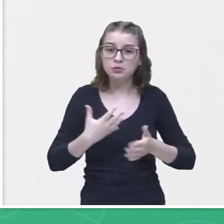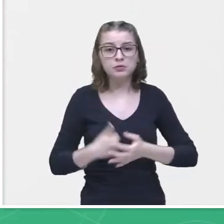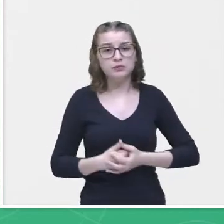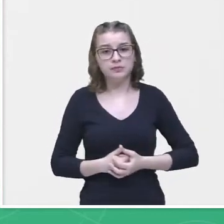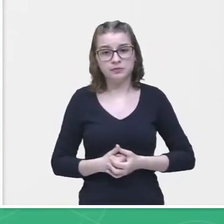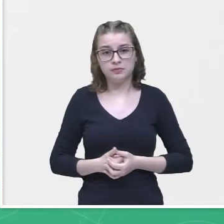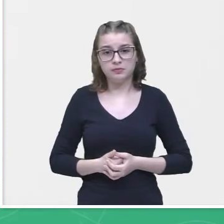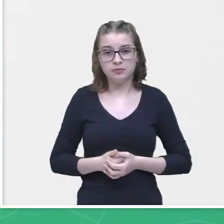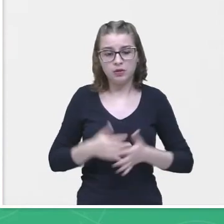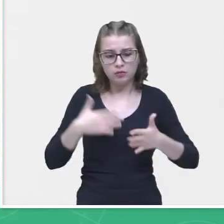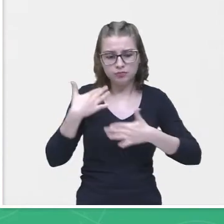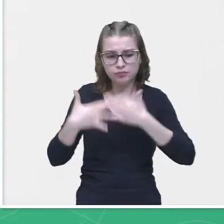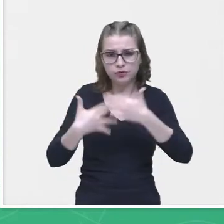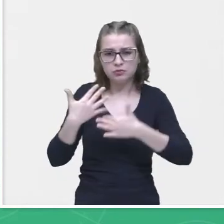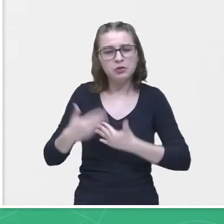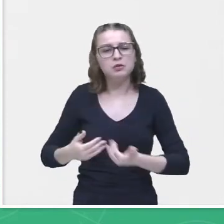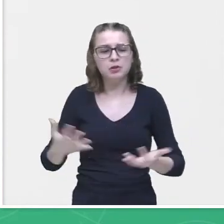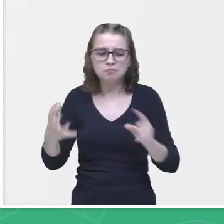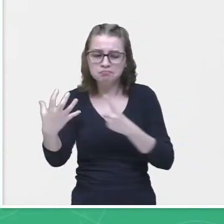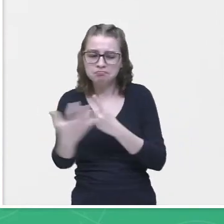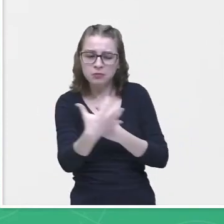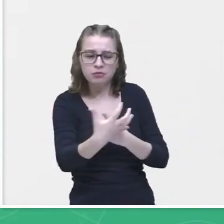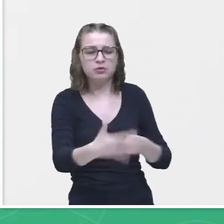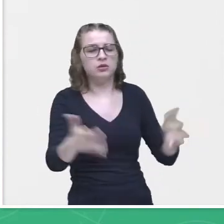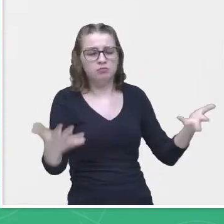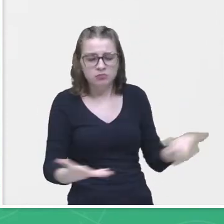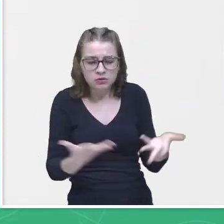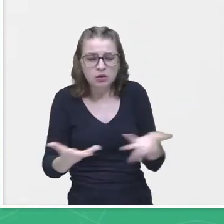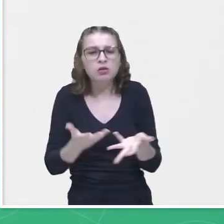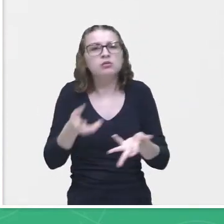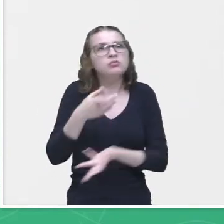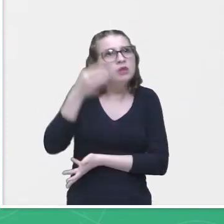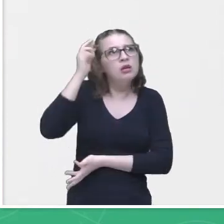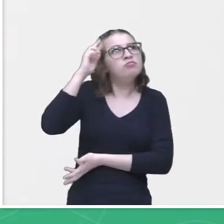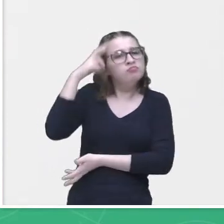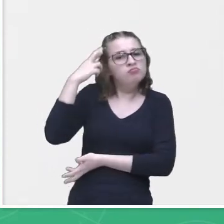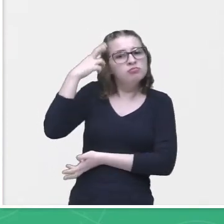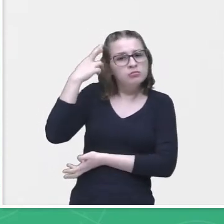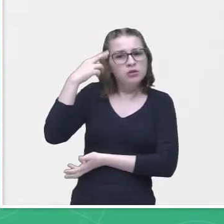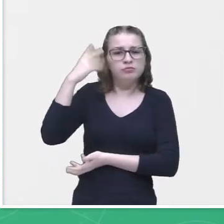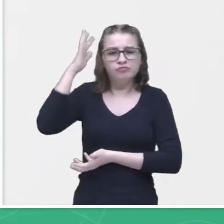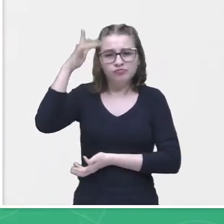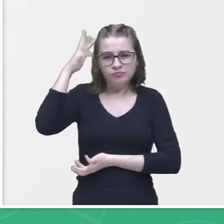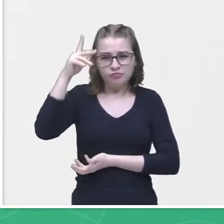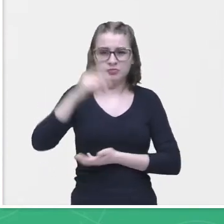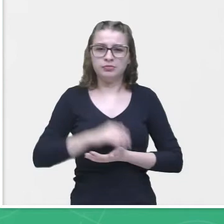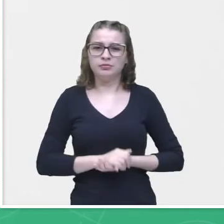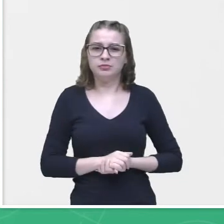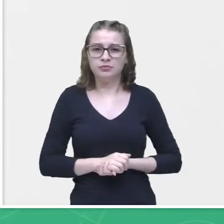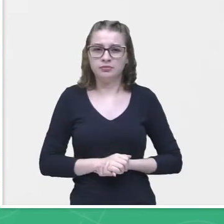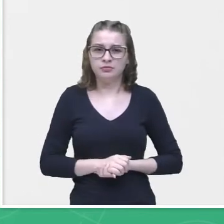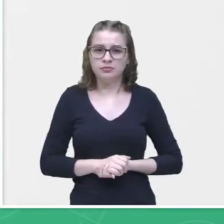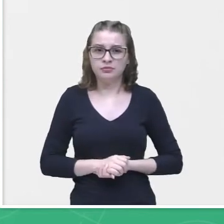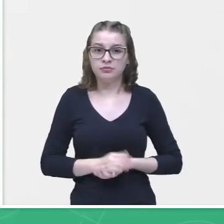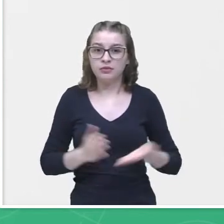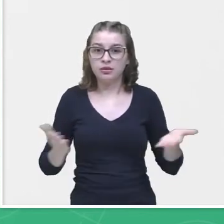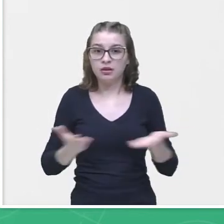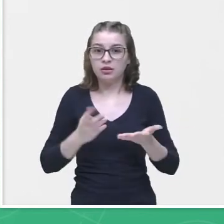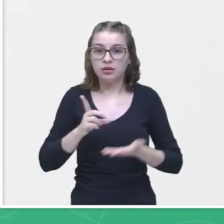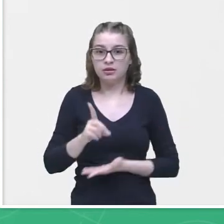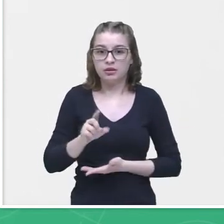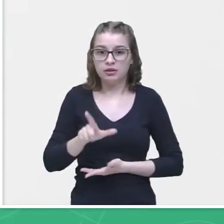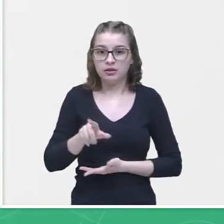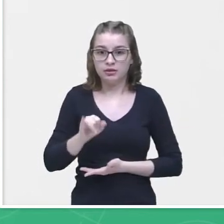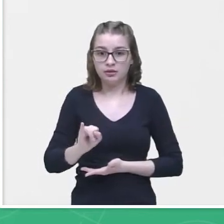interessantes que vão motivá-los a pensar sobre o texto de opinião. Vamos então seguindo com a nossa dinâmica local interativa